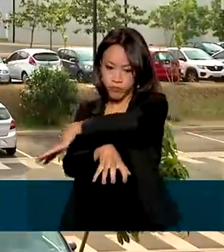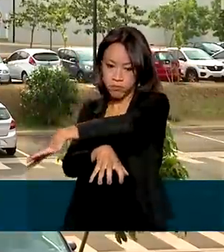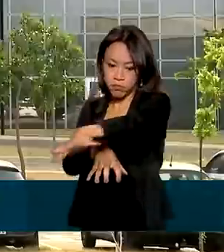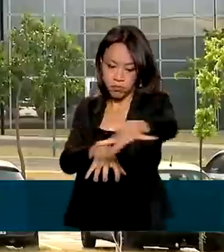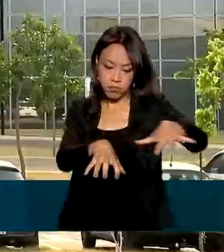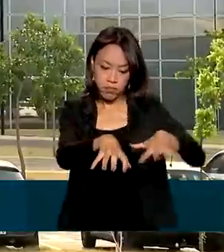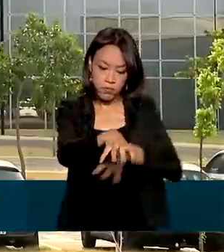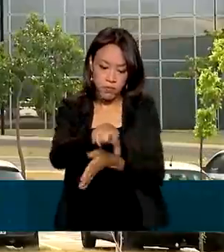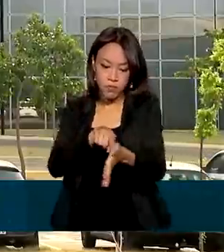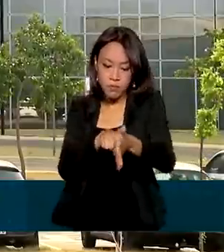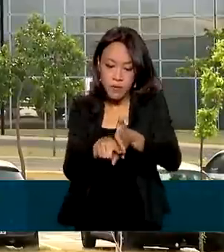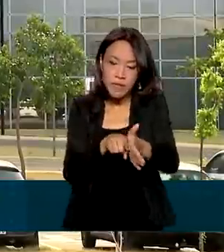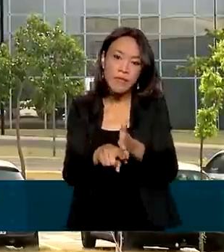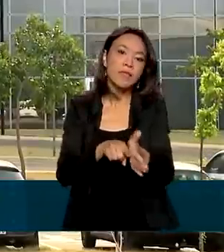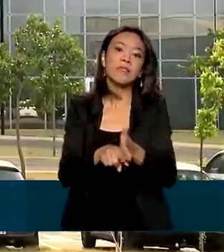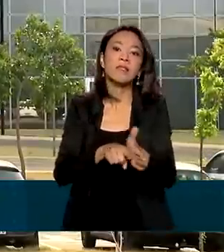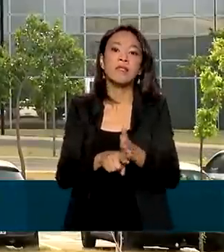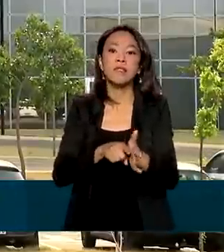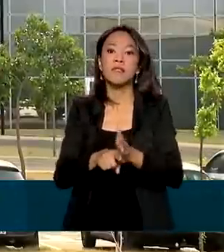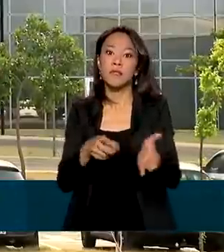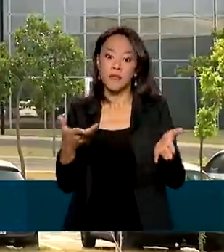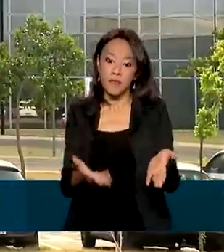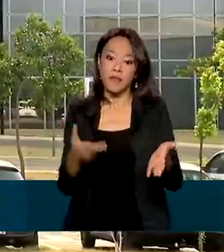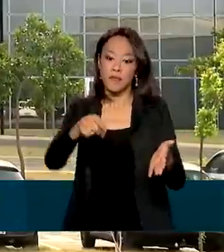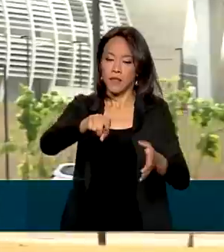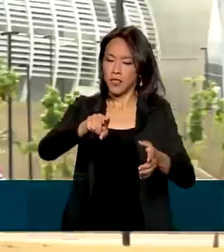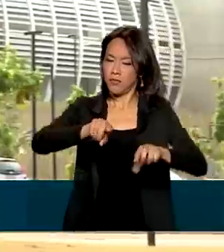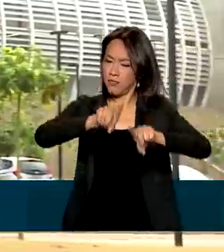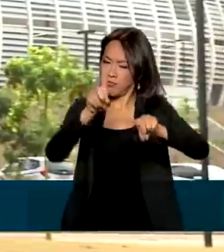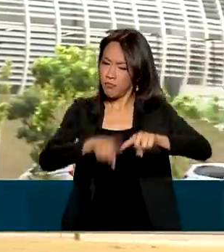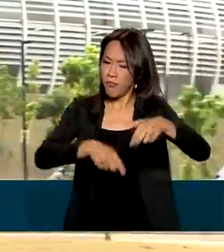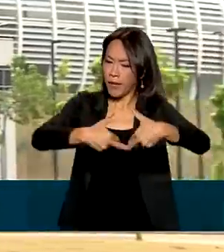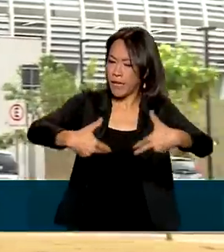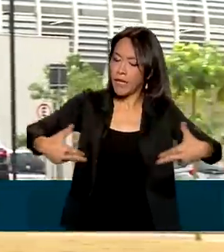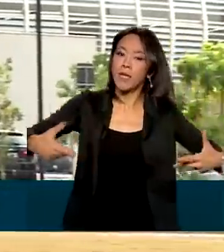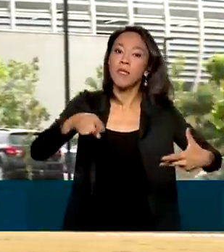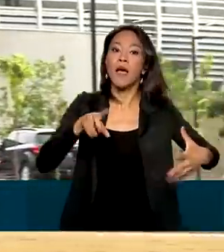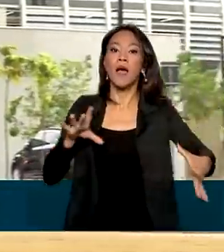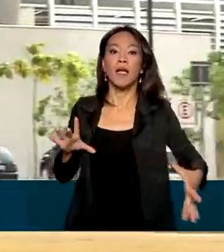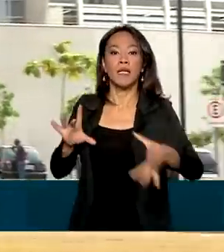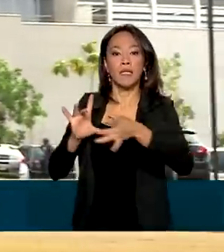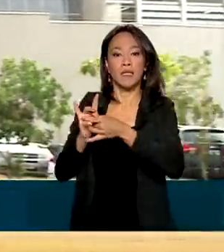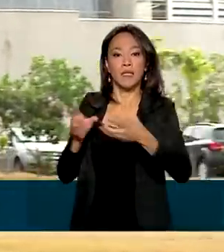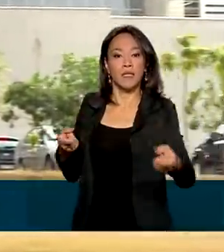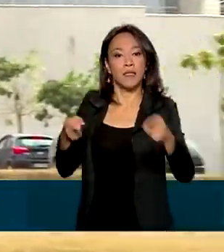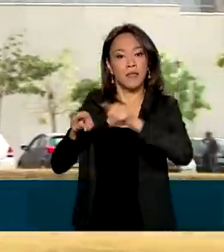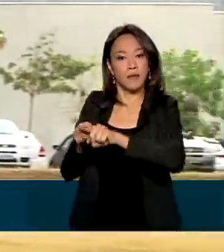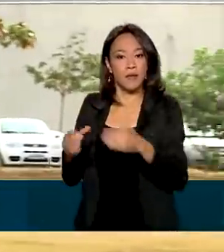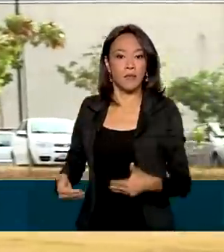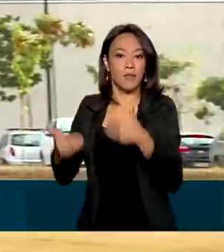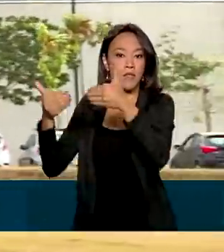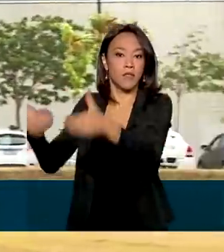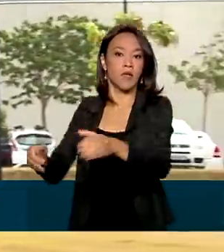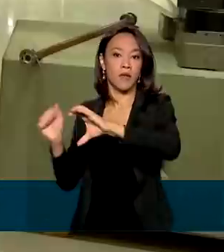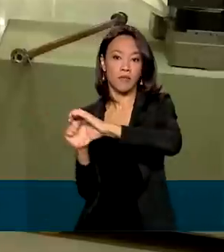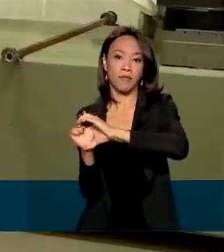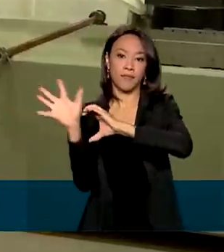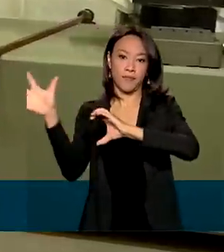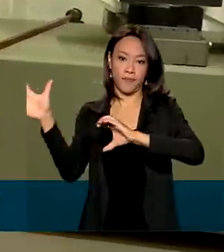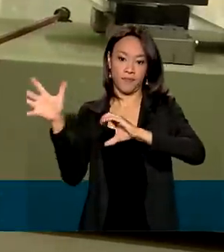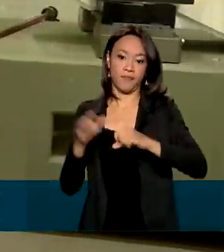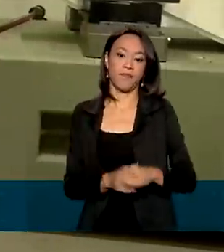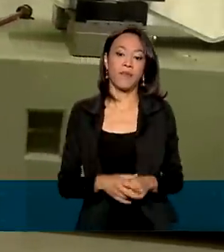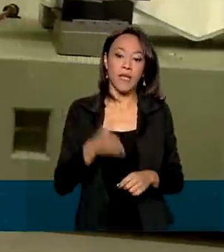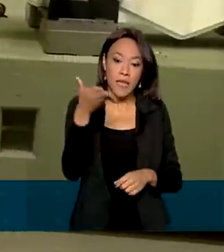centro Nacional de pesquisa em energia e materiais ligado ao Ministério de Ciência Tecnologia inovações